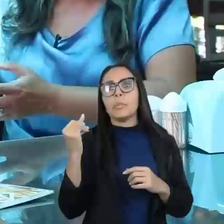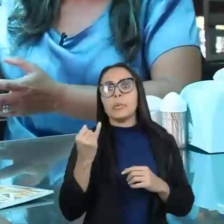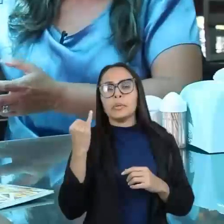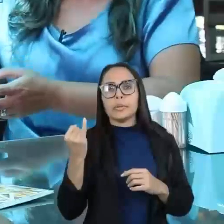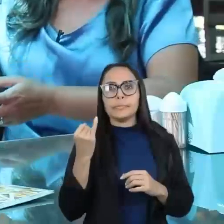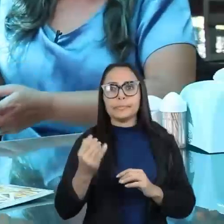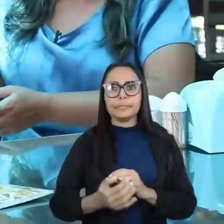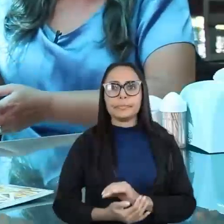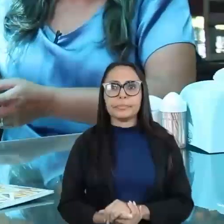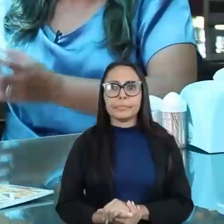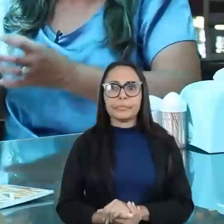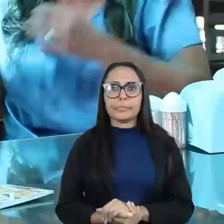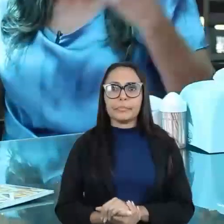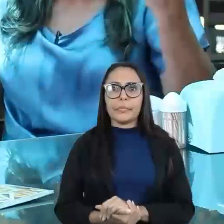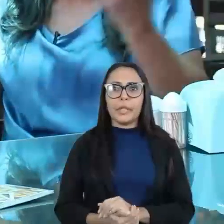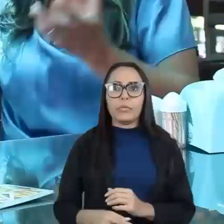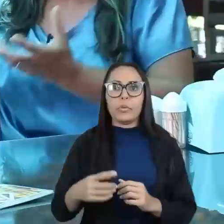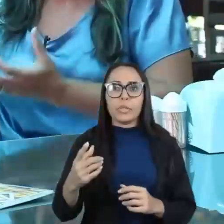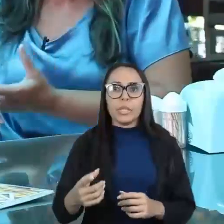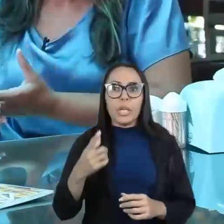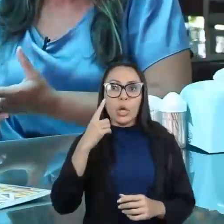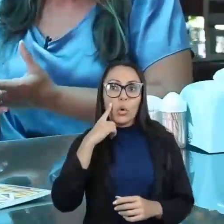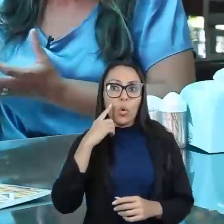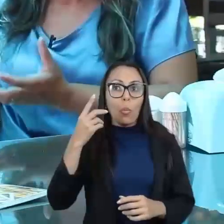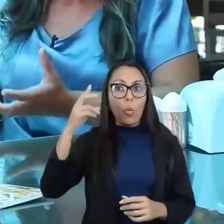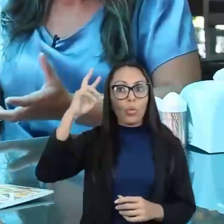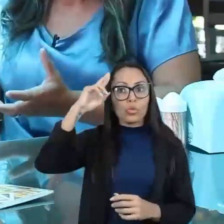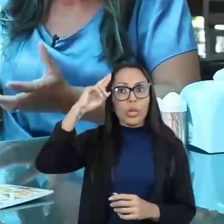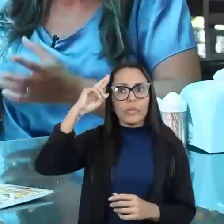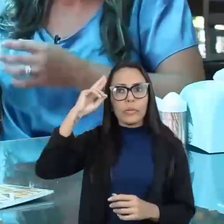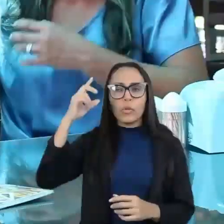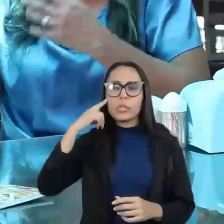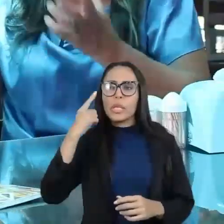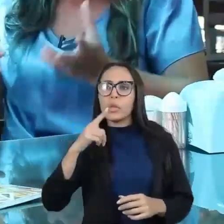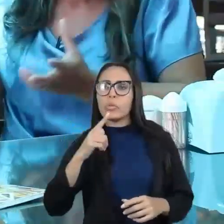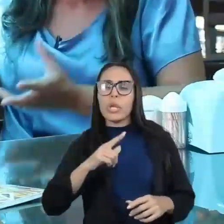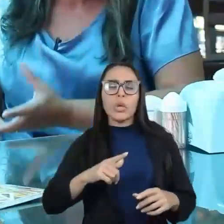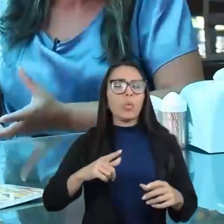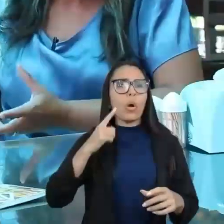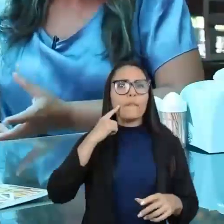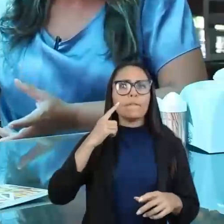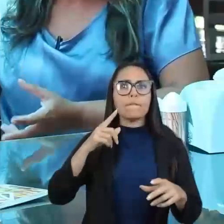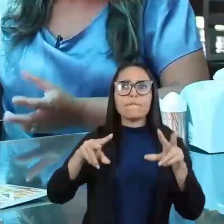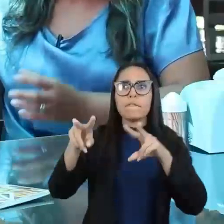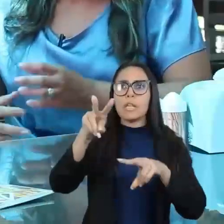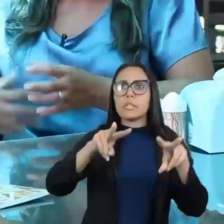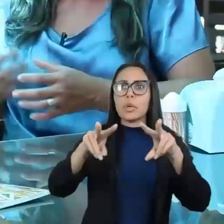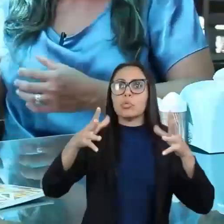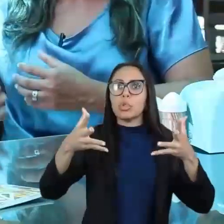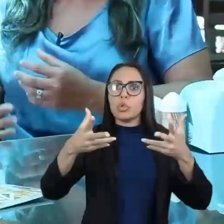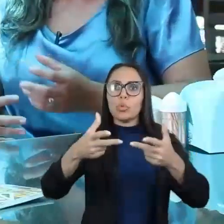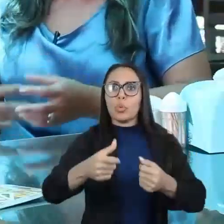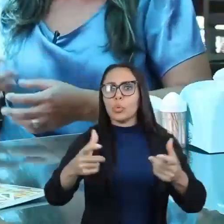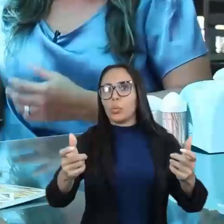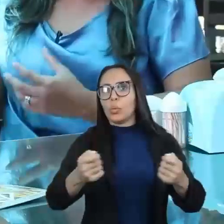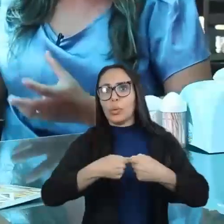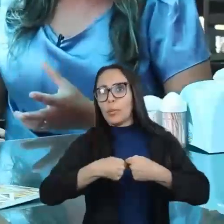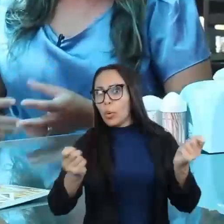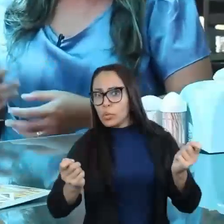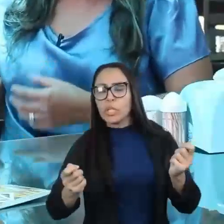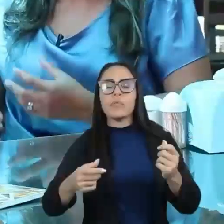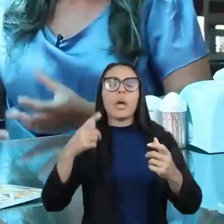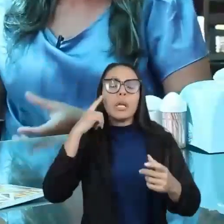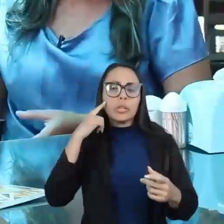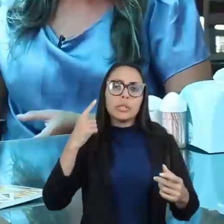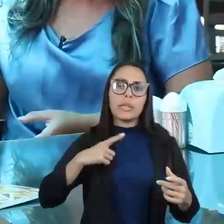você como proprietário não tem a visão holística de tudo, é impossível, né? Você estar atento a tudo. Então, quando a gente tem essa